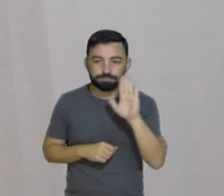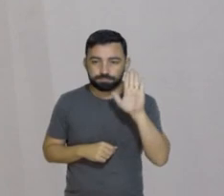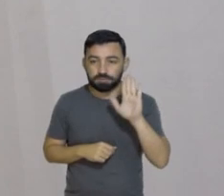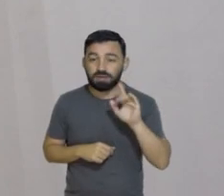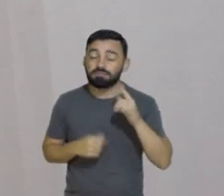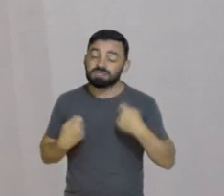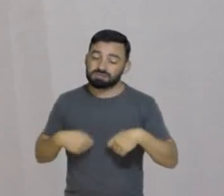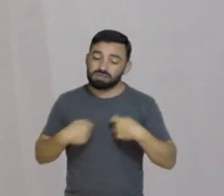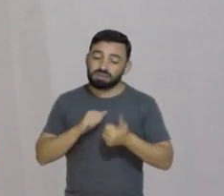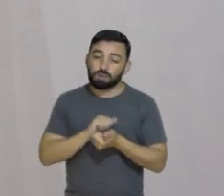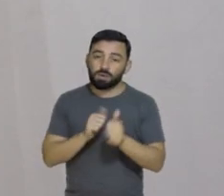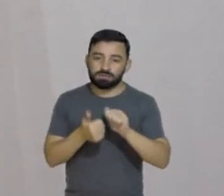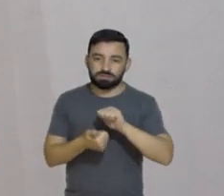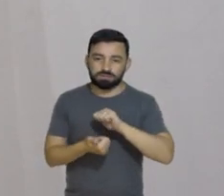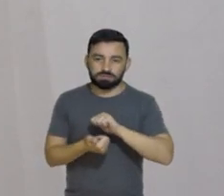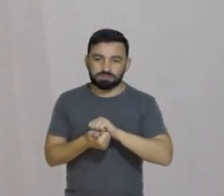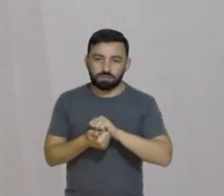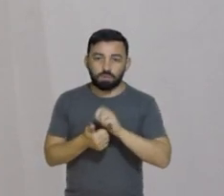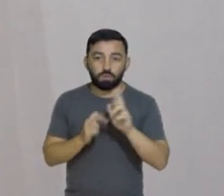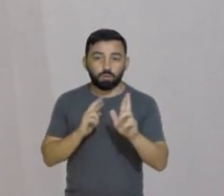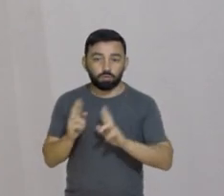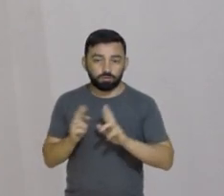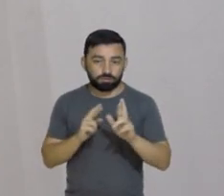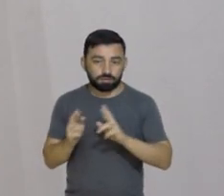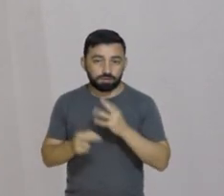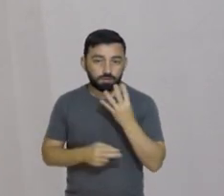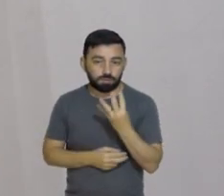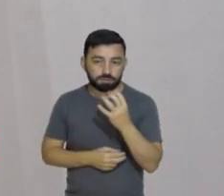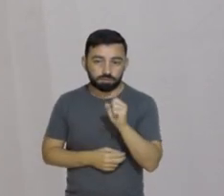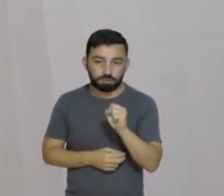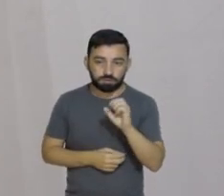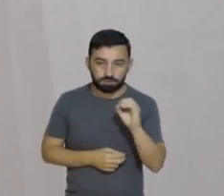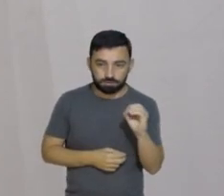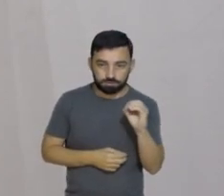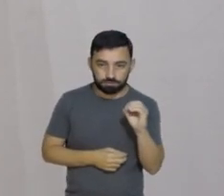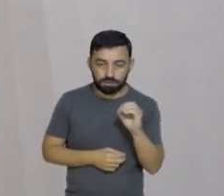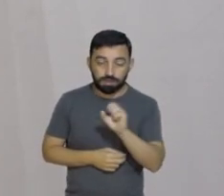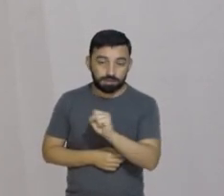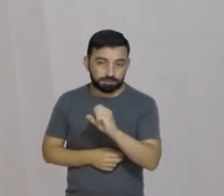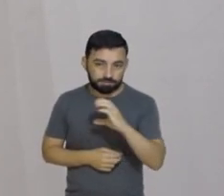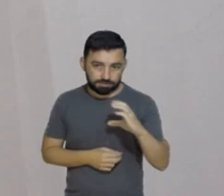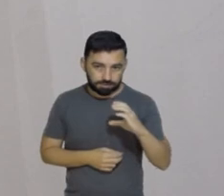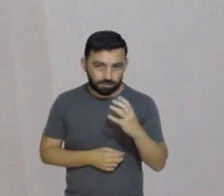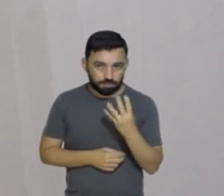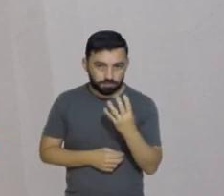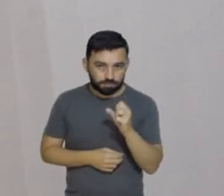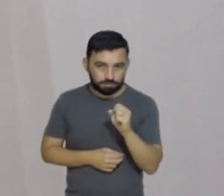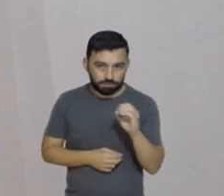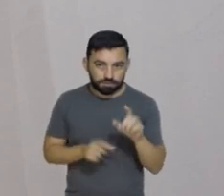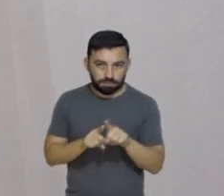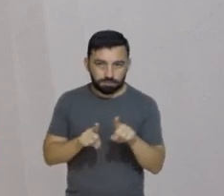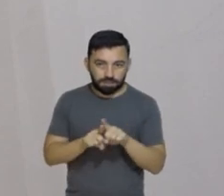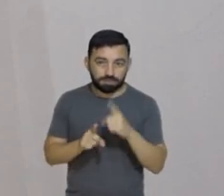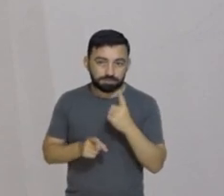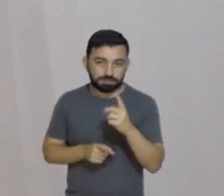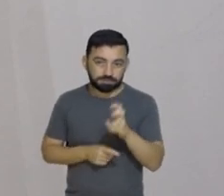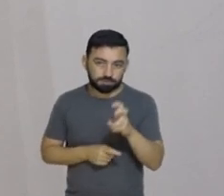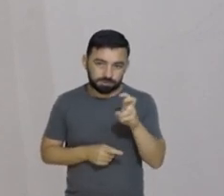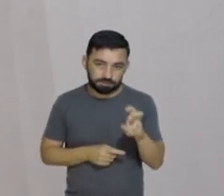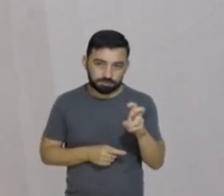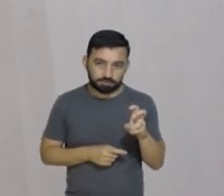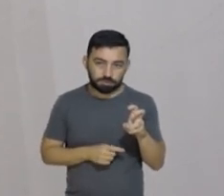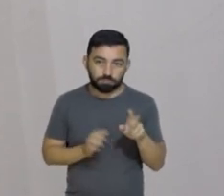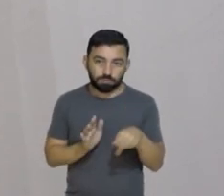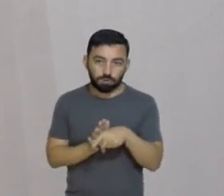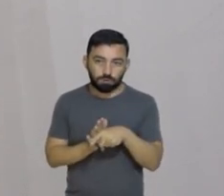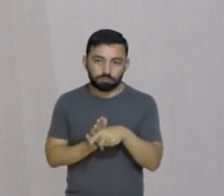adequação das rodovias 480, a SC-480 e a 155, no trecho que